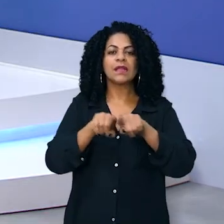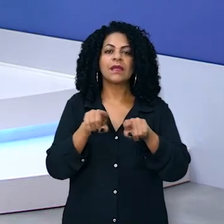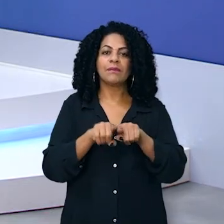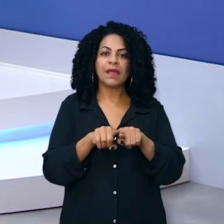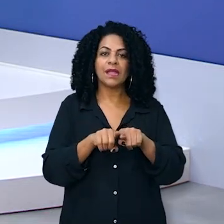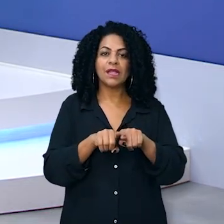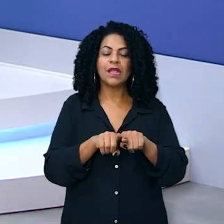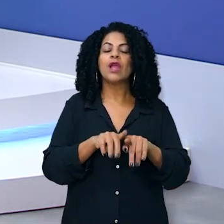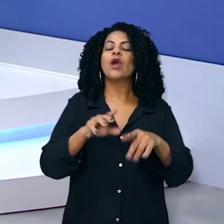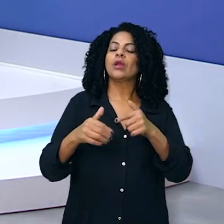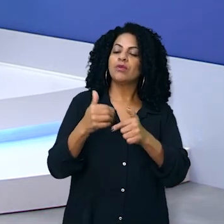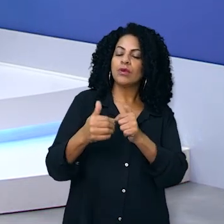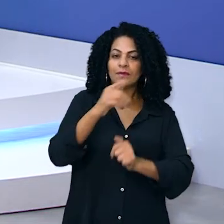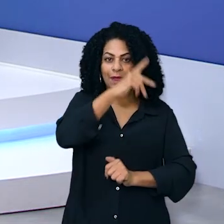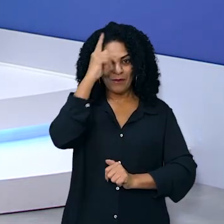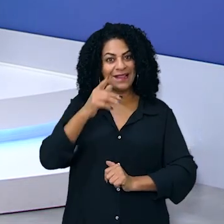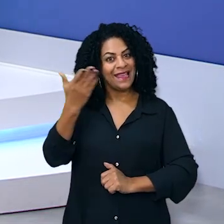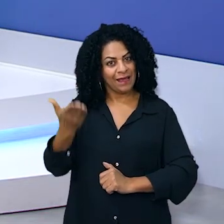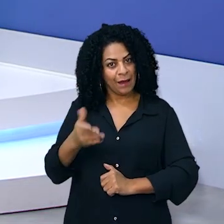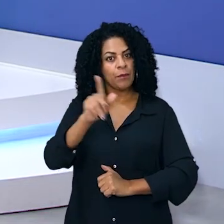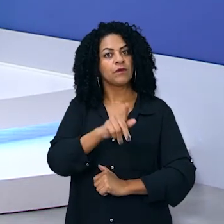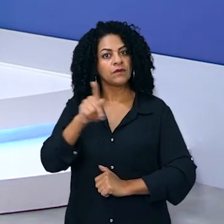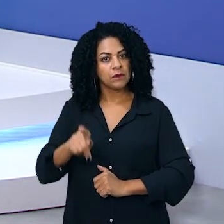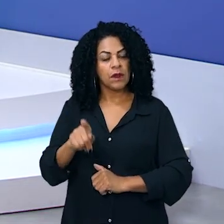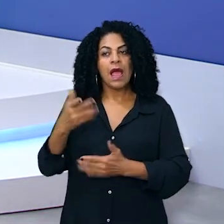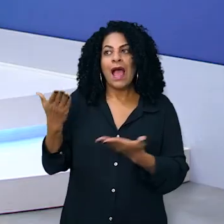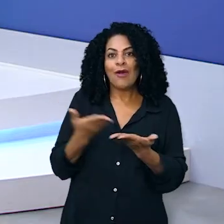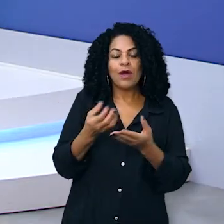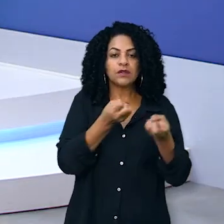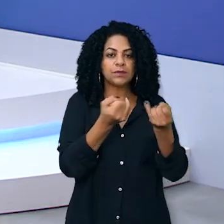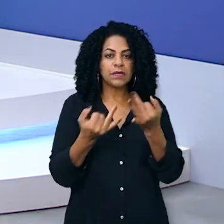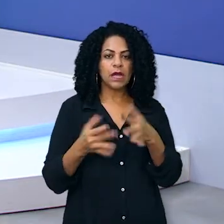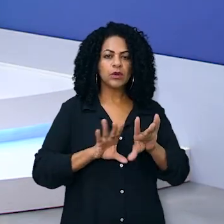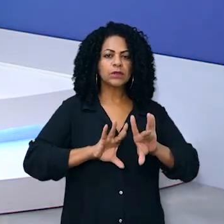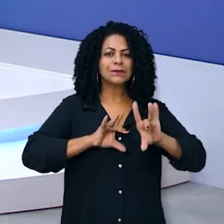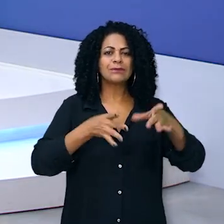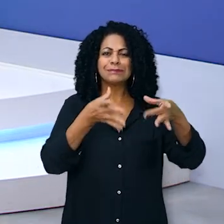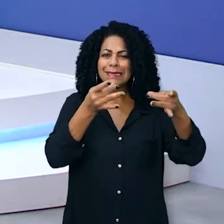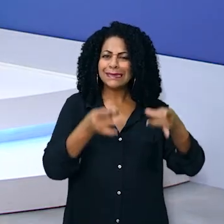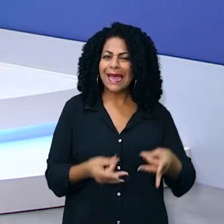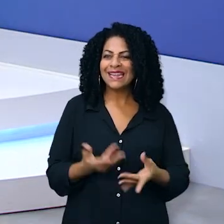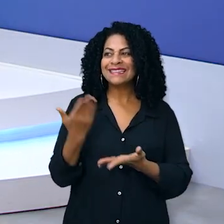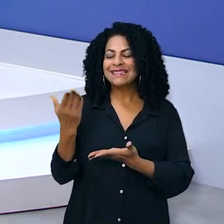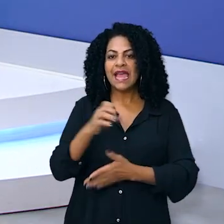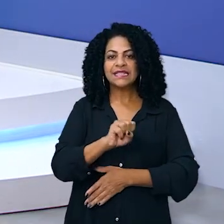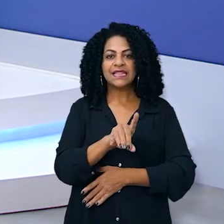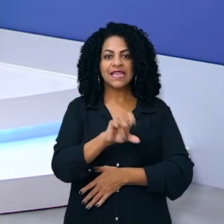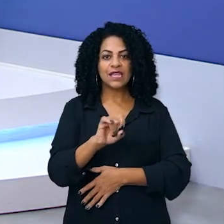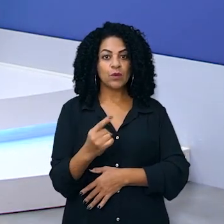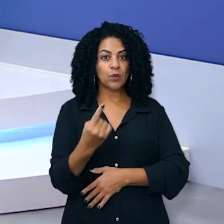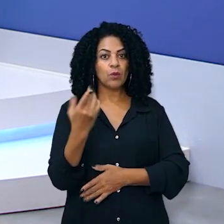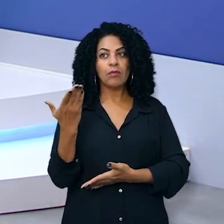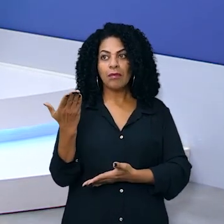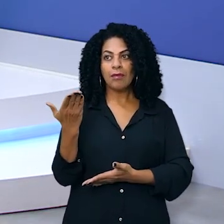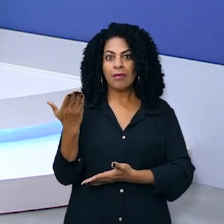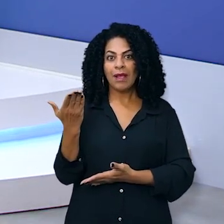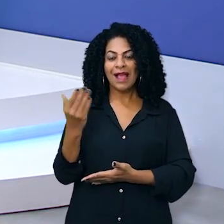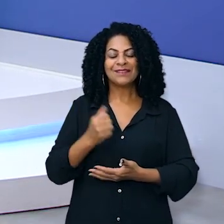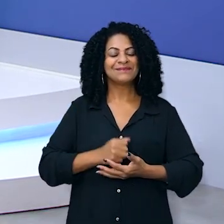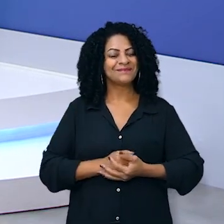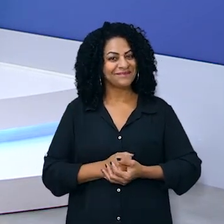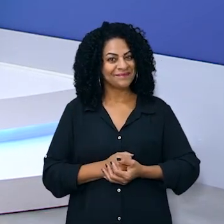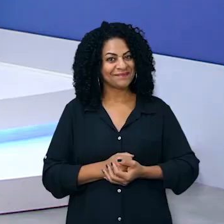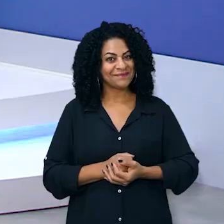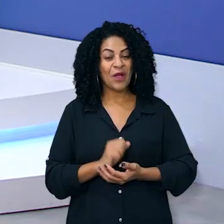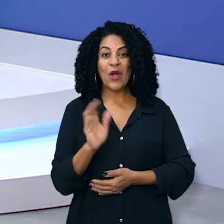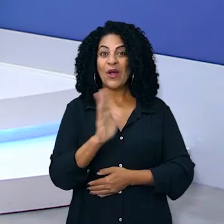Vamos conversar agora com o repórter Rafael Silva, que explica com detalhes essa decisão da SDI1. Oi, Rafael. Olá, Anderson